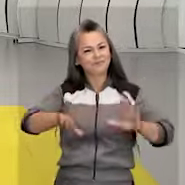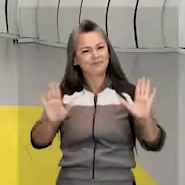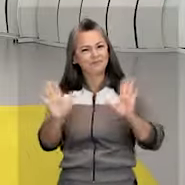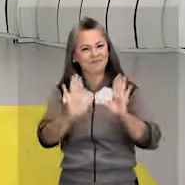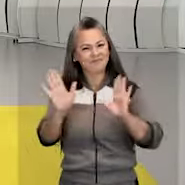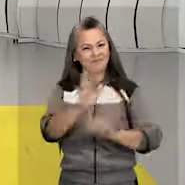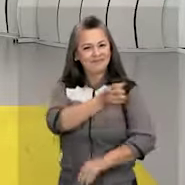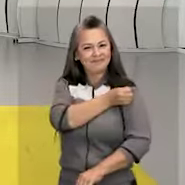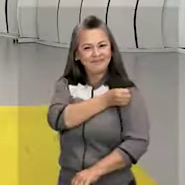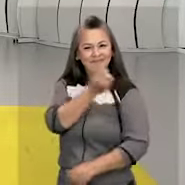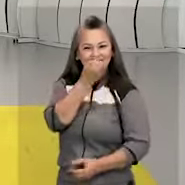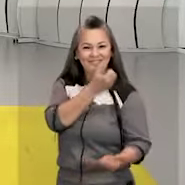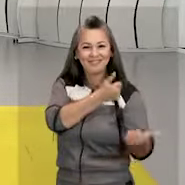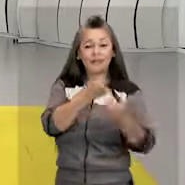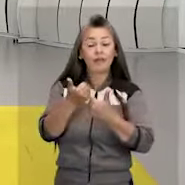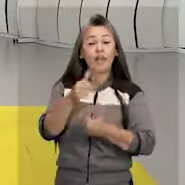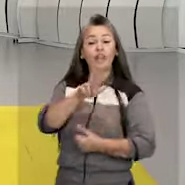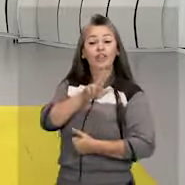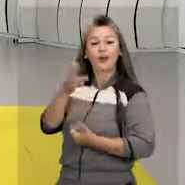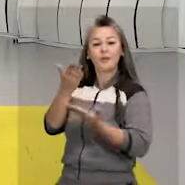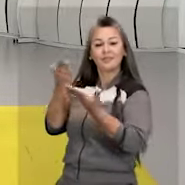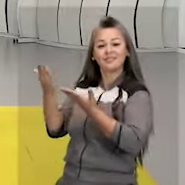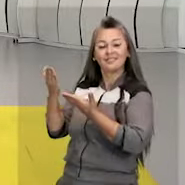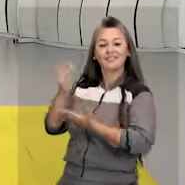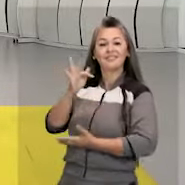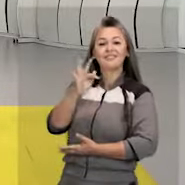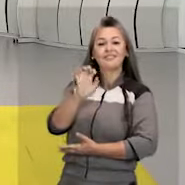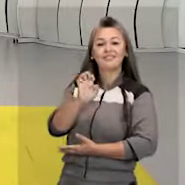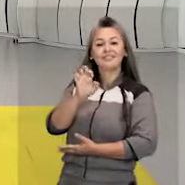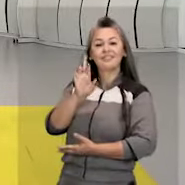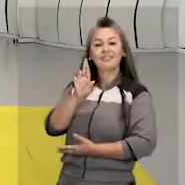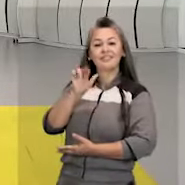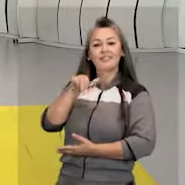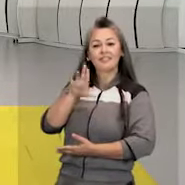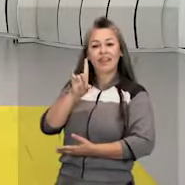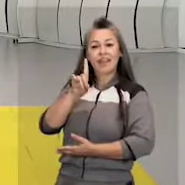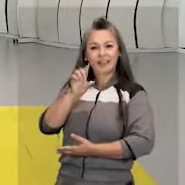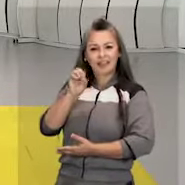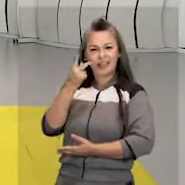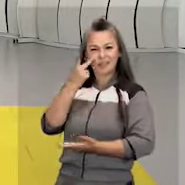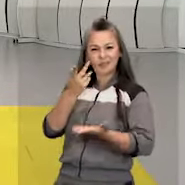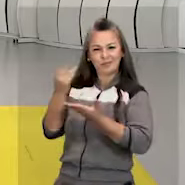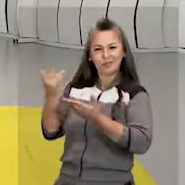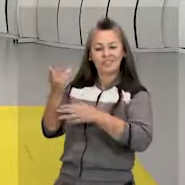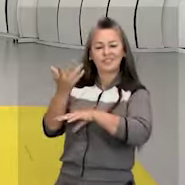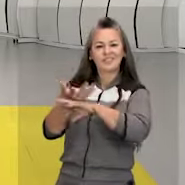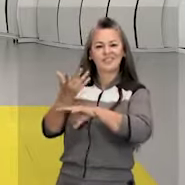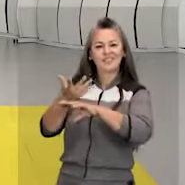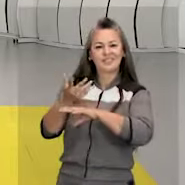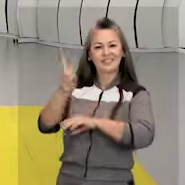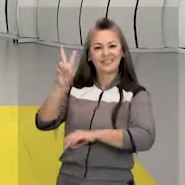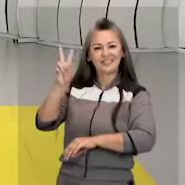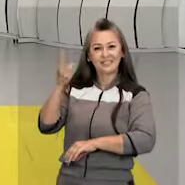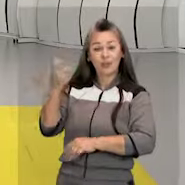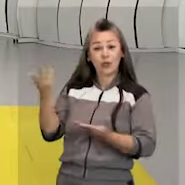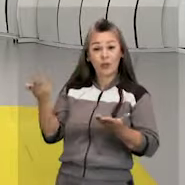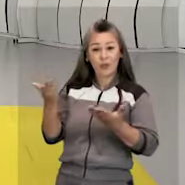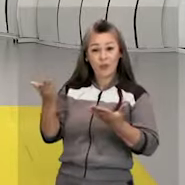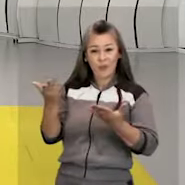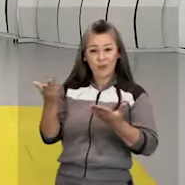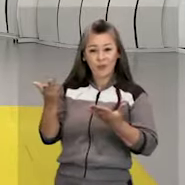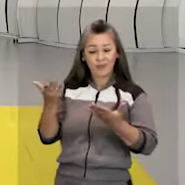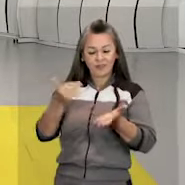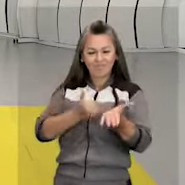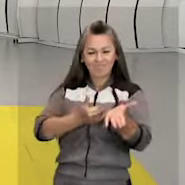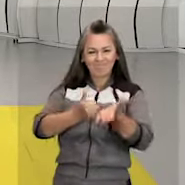Olá, estudantes, tudo bem? Meu nome é Fernando, sou professor de História e damos hoje início ao PET 3. Na aula de hoje, que refere-se